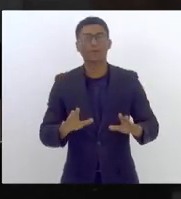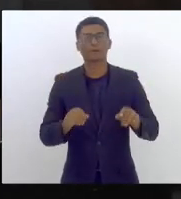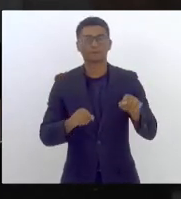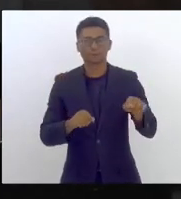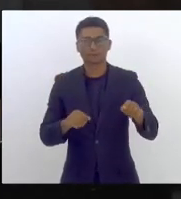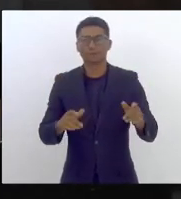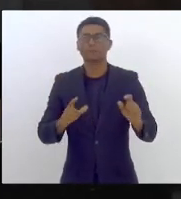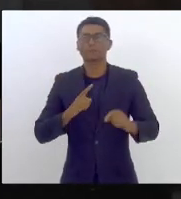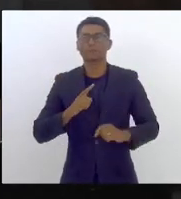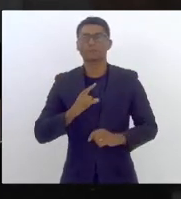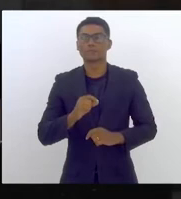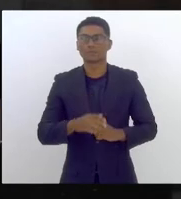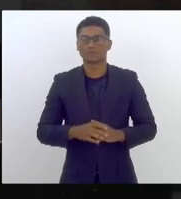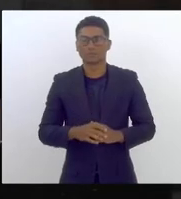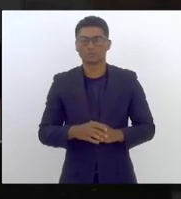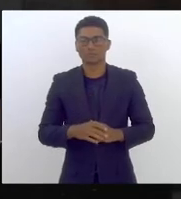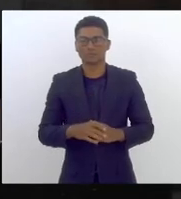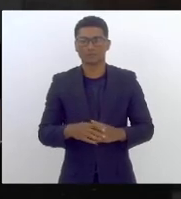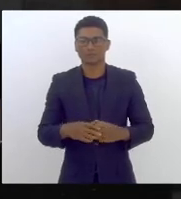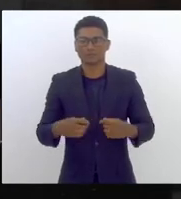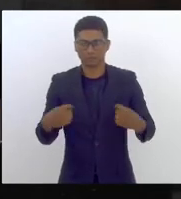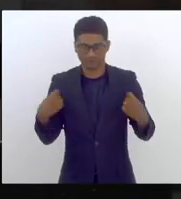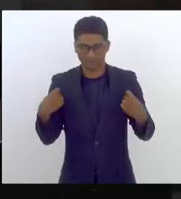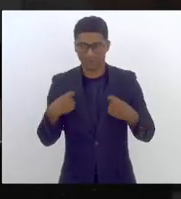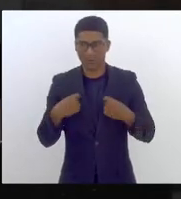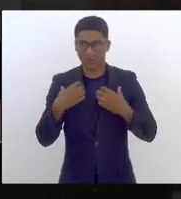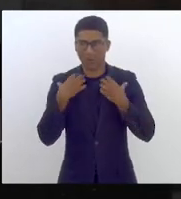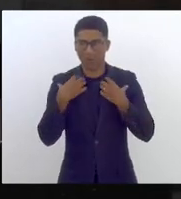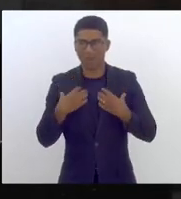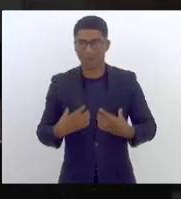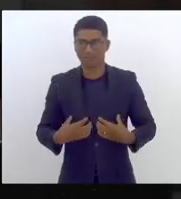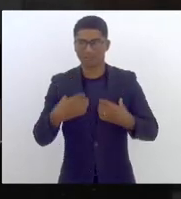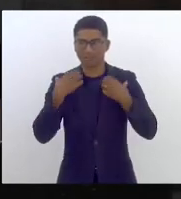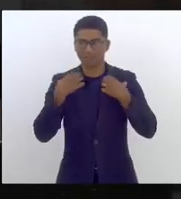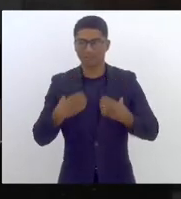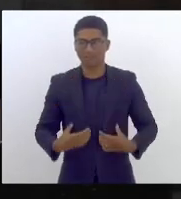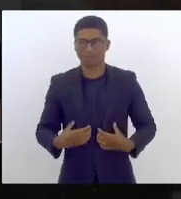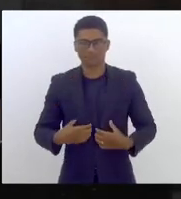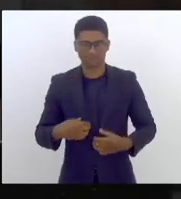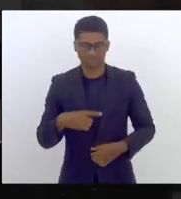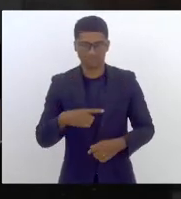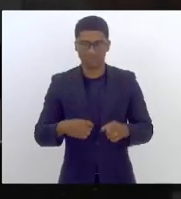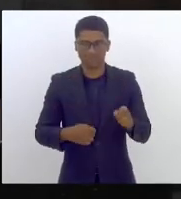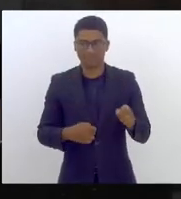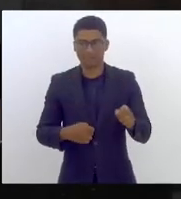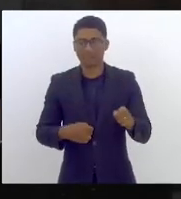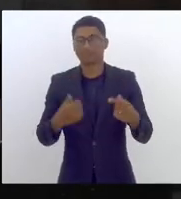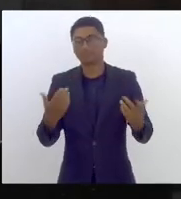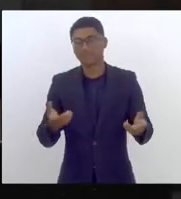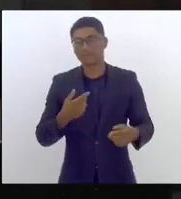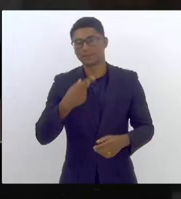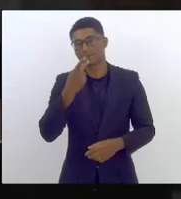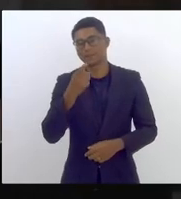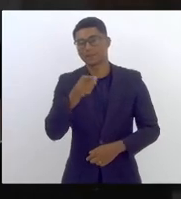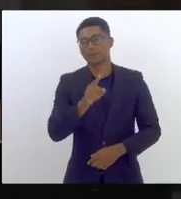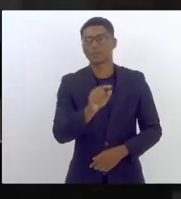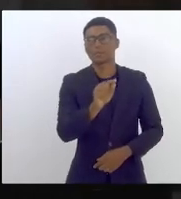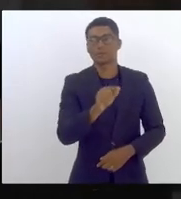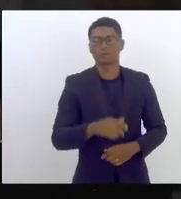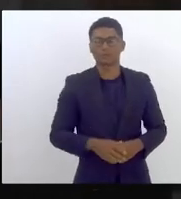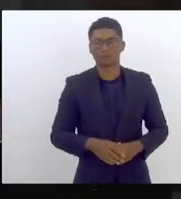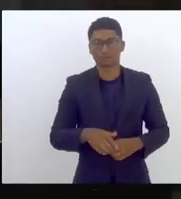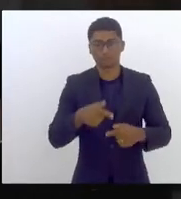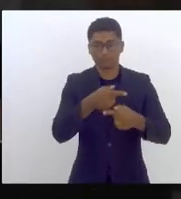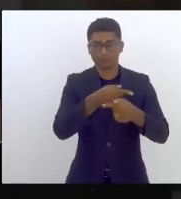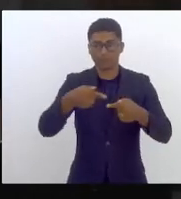seu e removível colete eu queria dizer a voz excelência que na